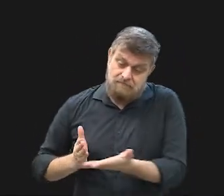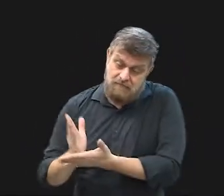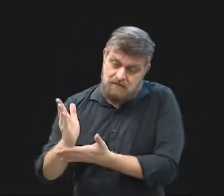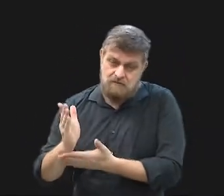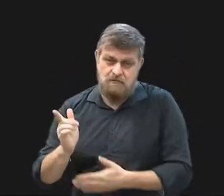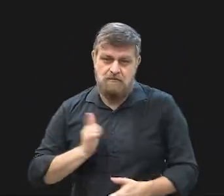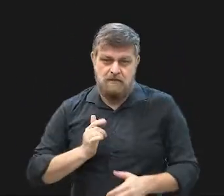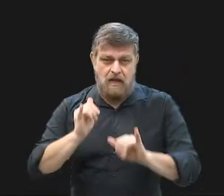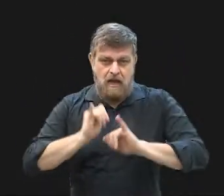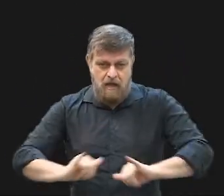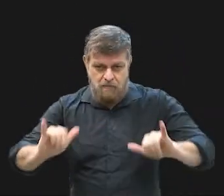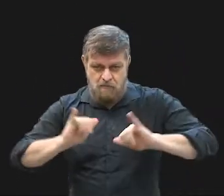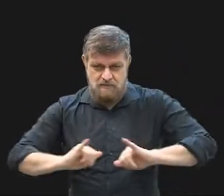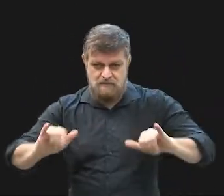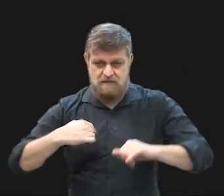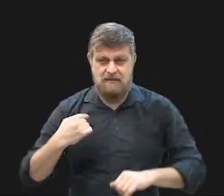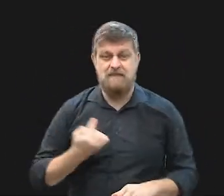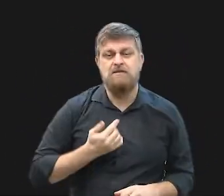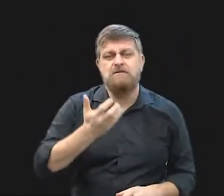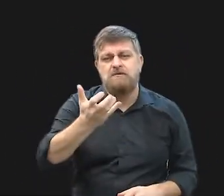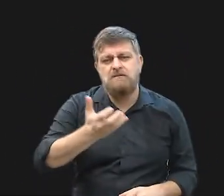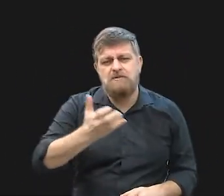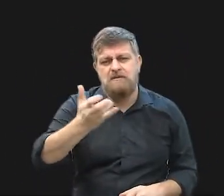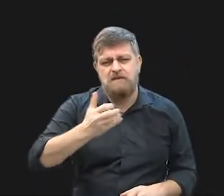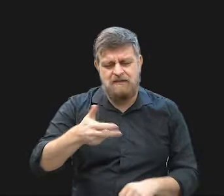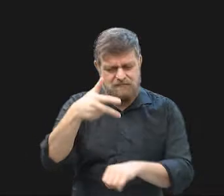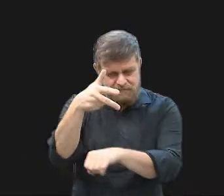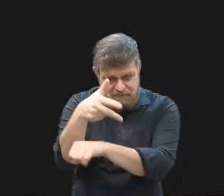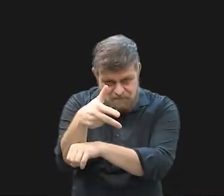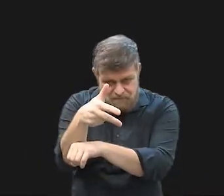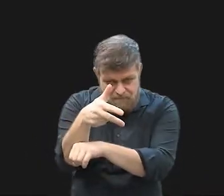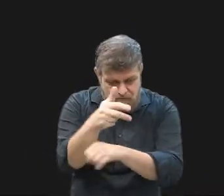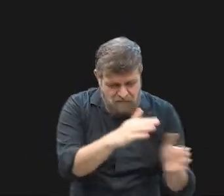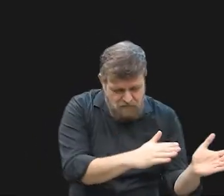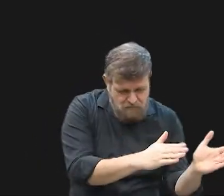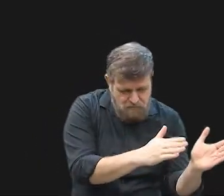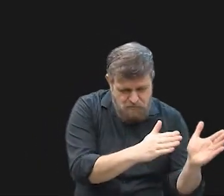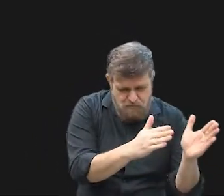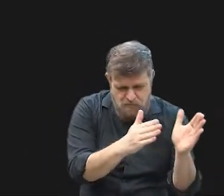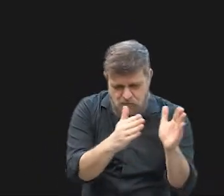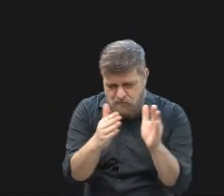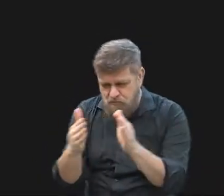a publicidade que a gente quer, transmissão pela televisão, agora